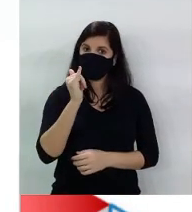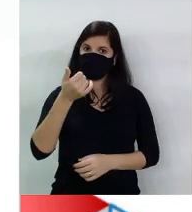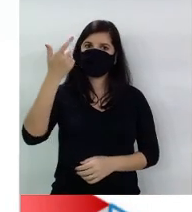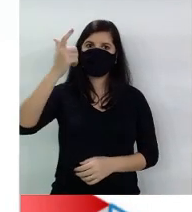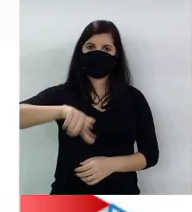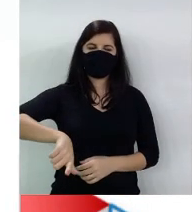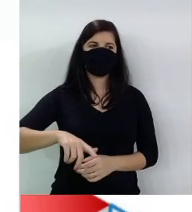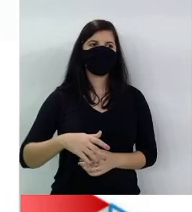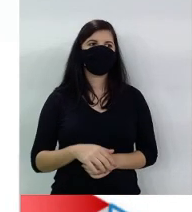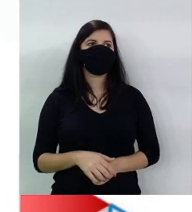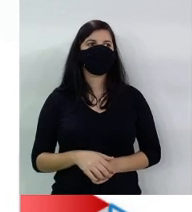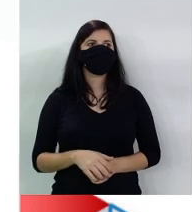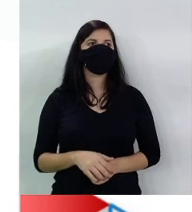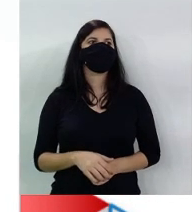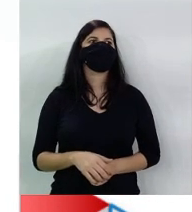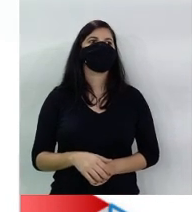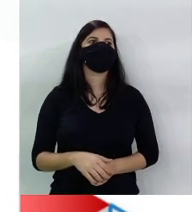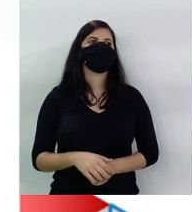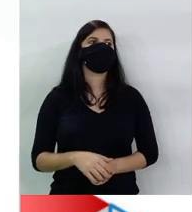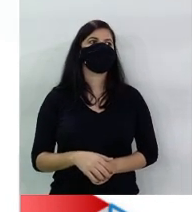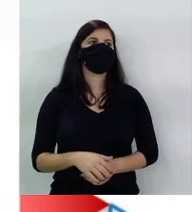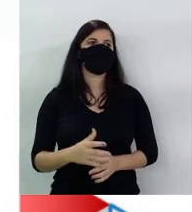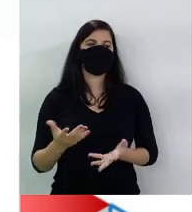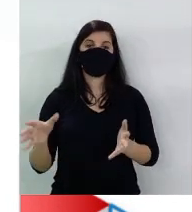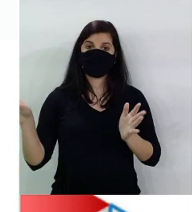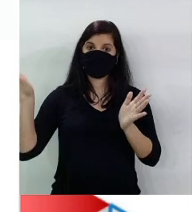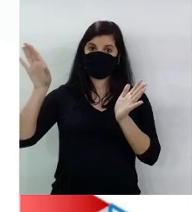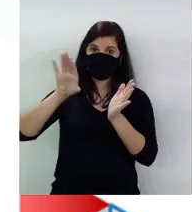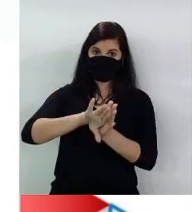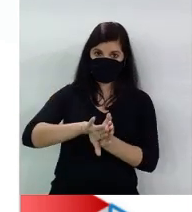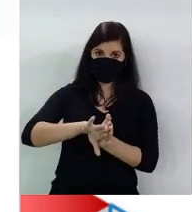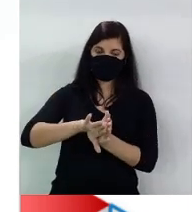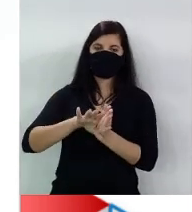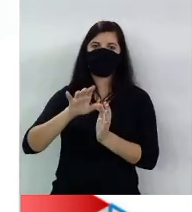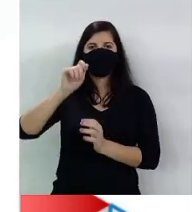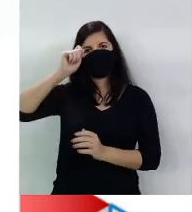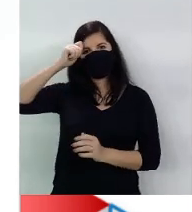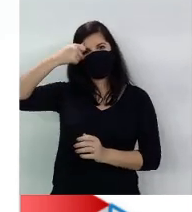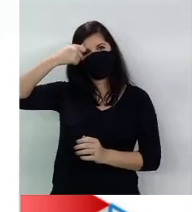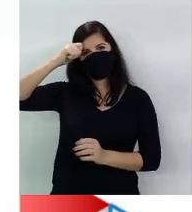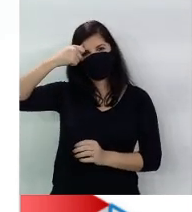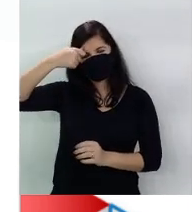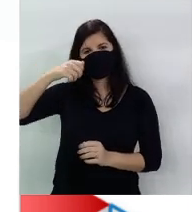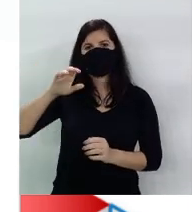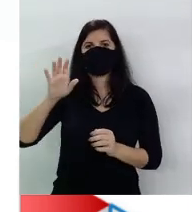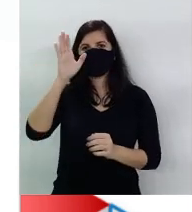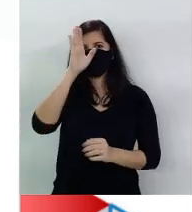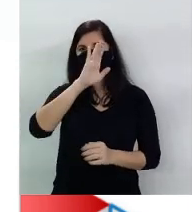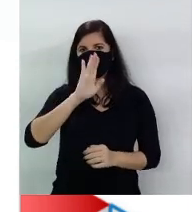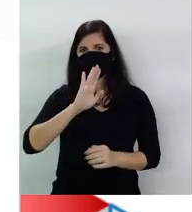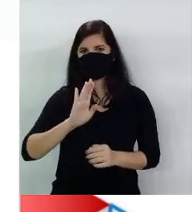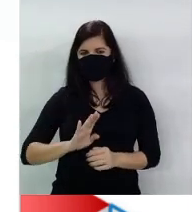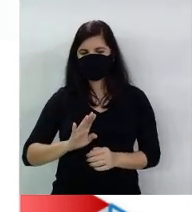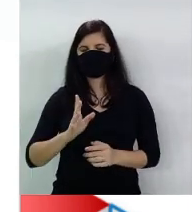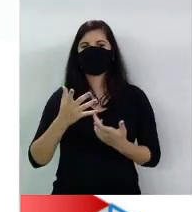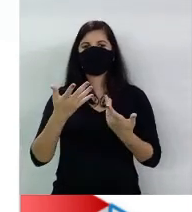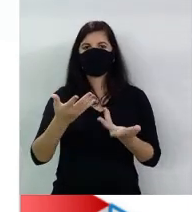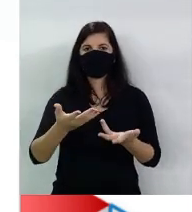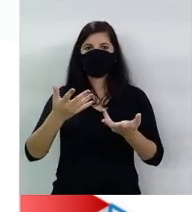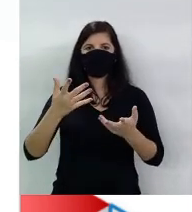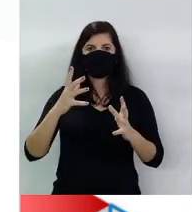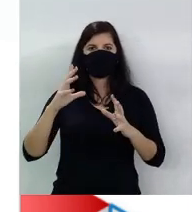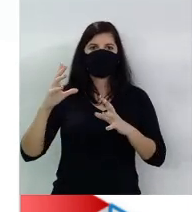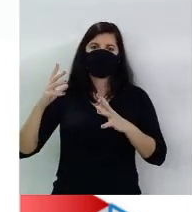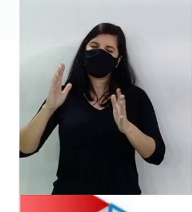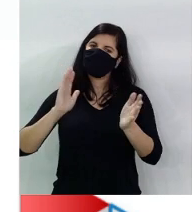informações sobre a Jurema. Depois da chegada dos africanos no Brasil, quando estes